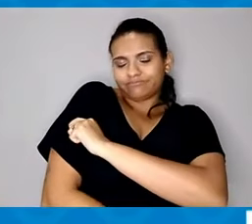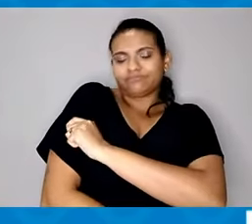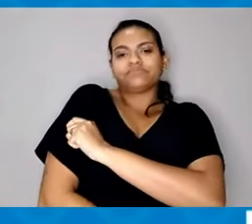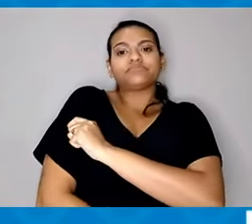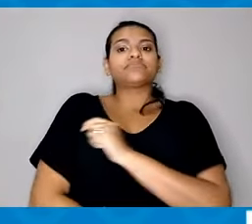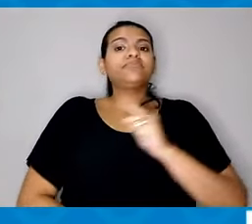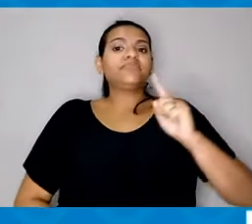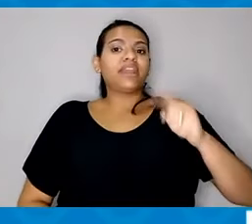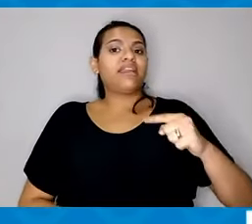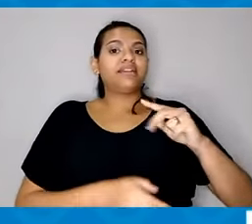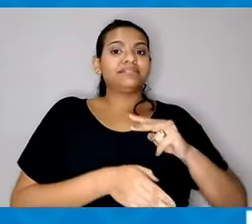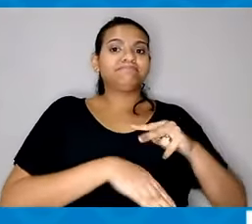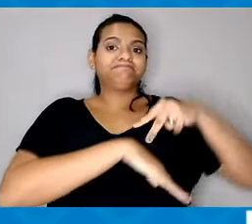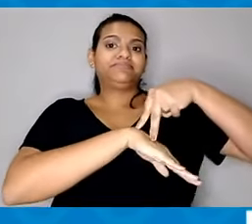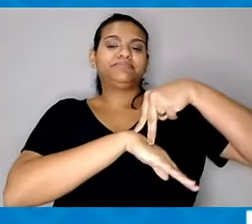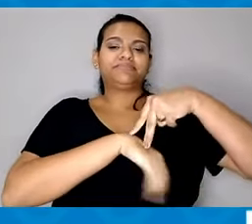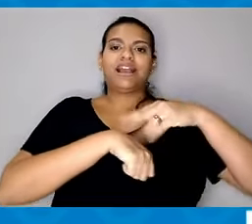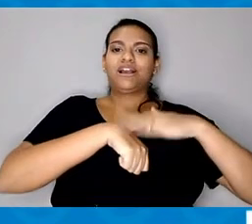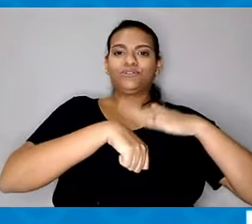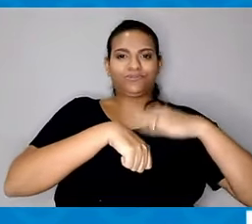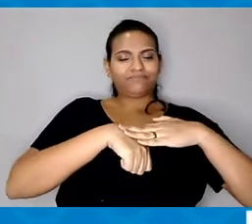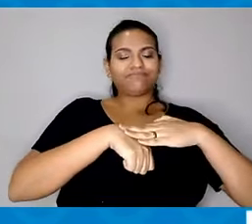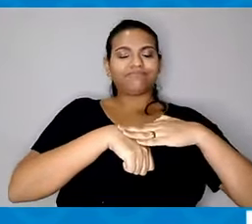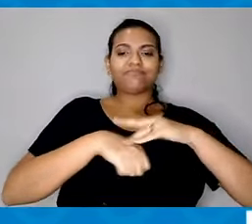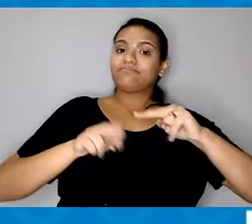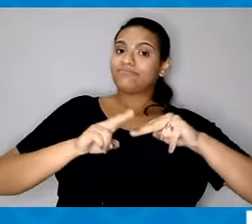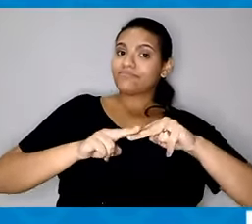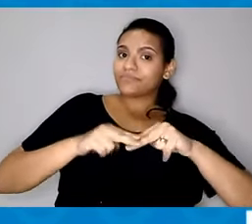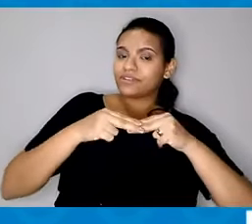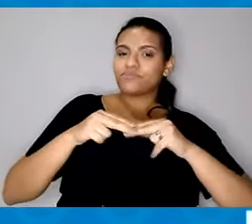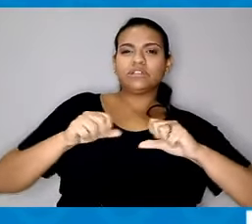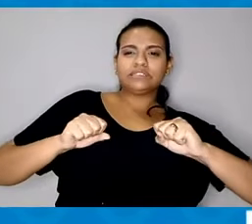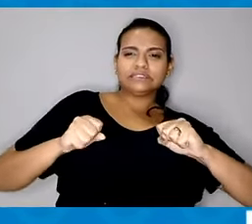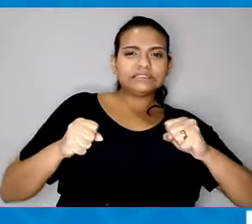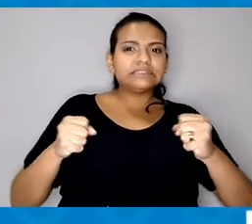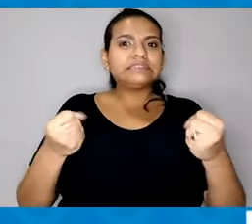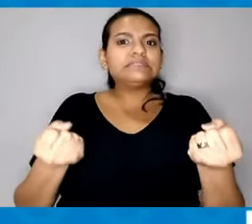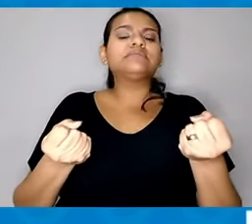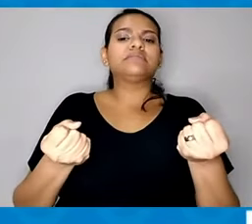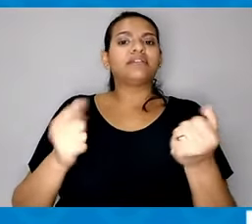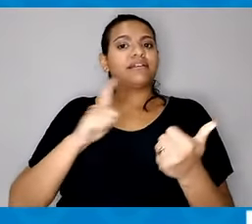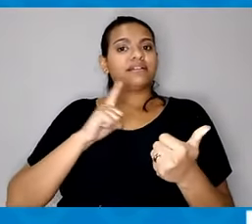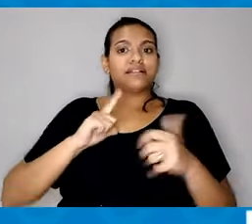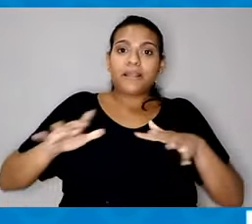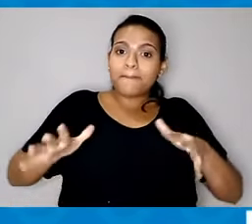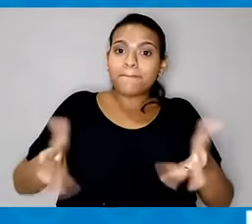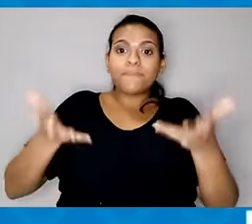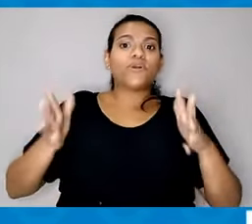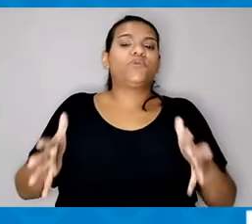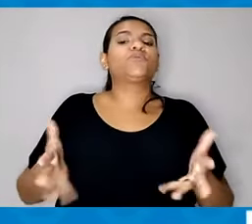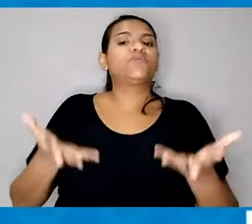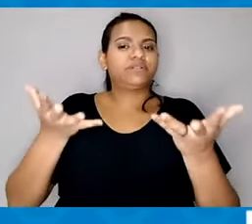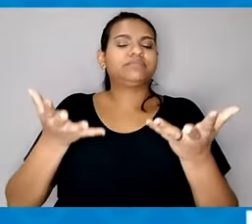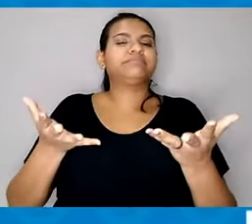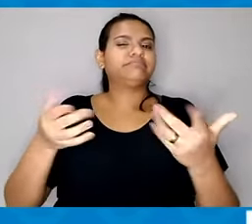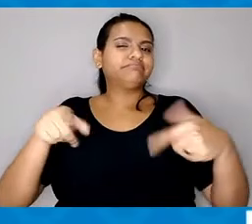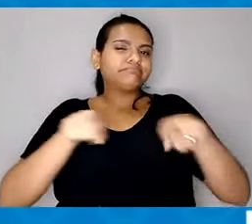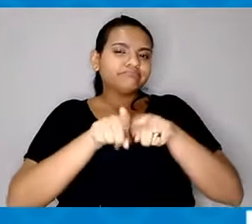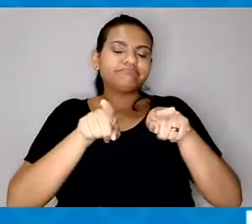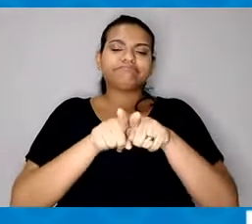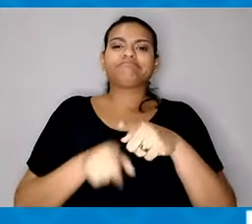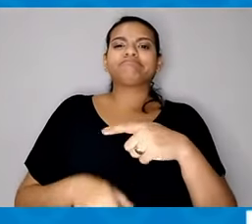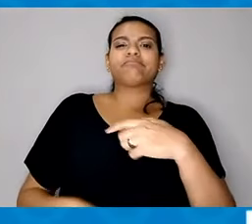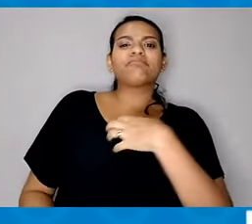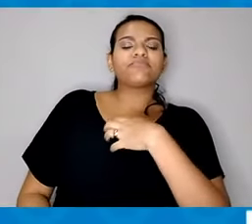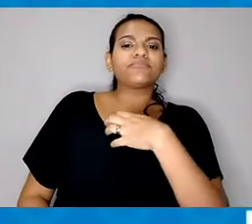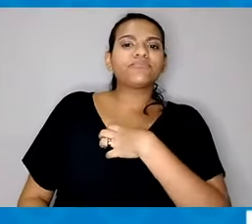e então o engajamento e o envolvimento, a motivação intrínseca, e o próprio disciplinamento, não um